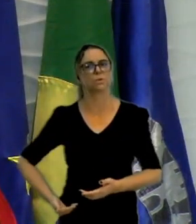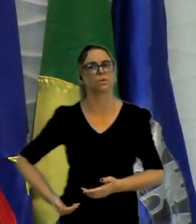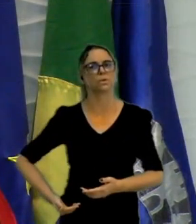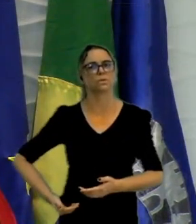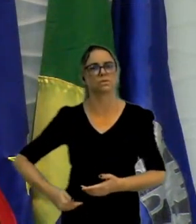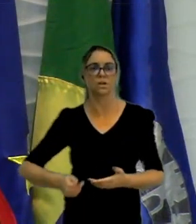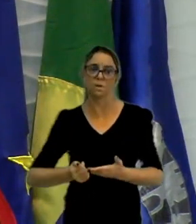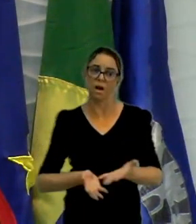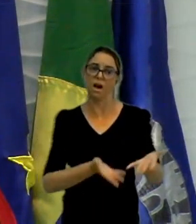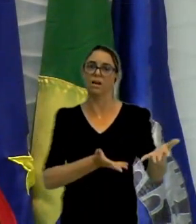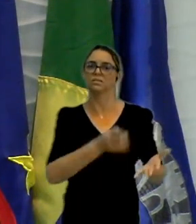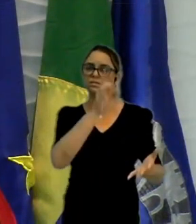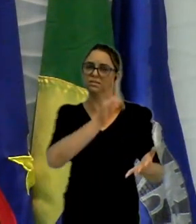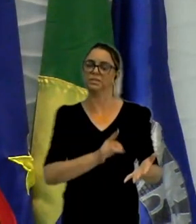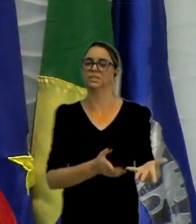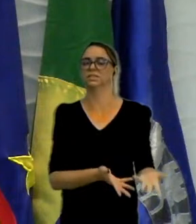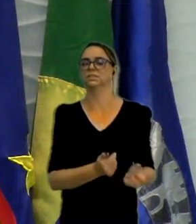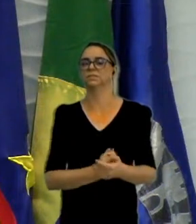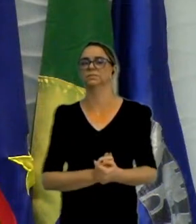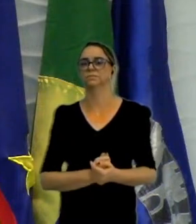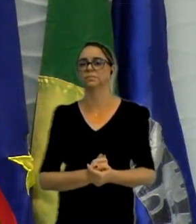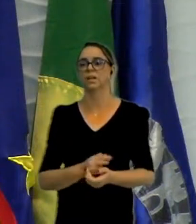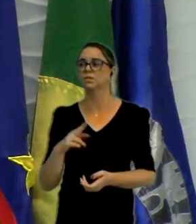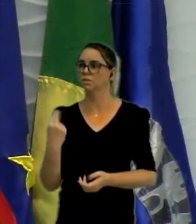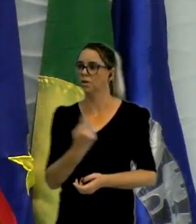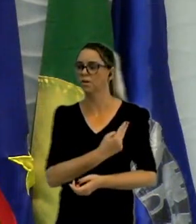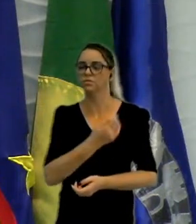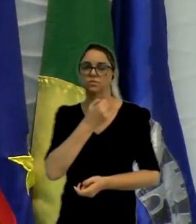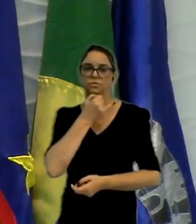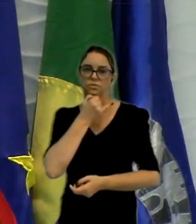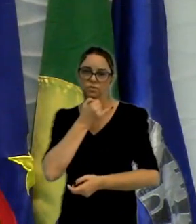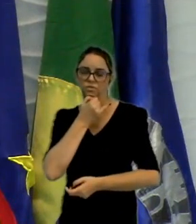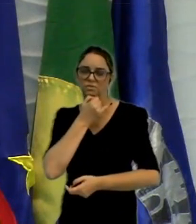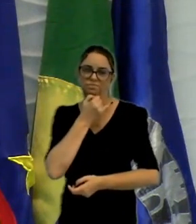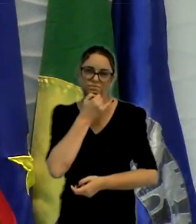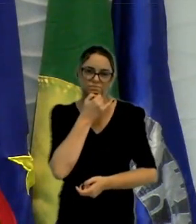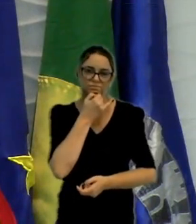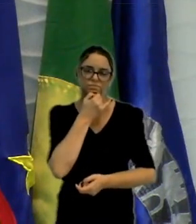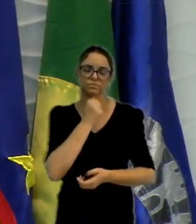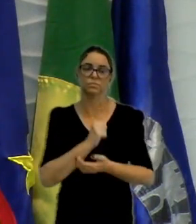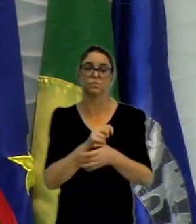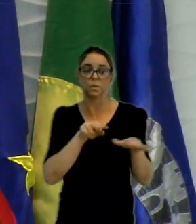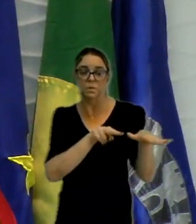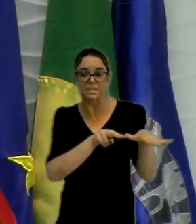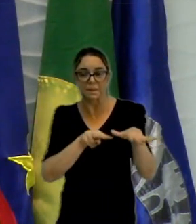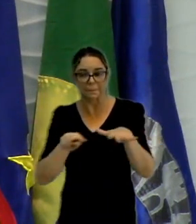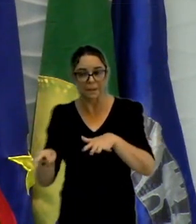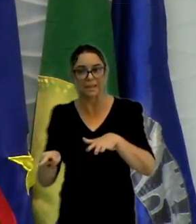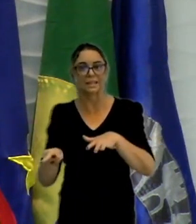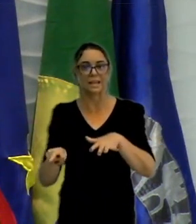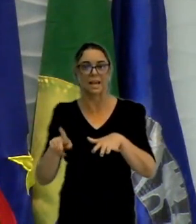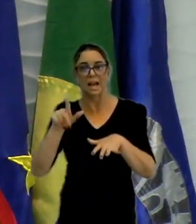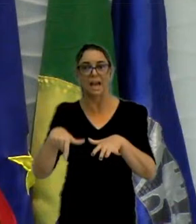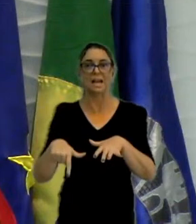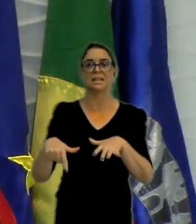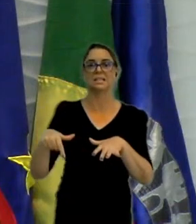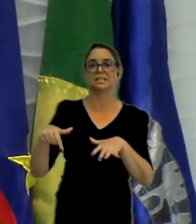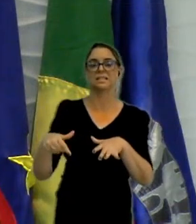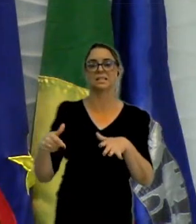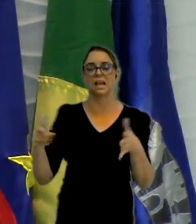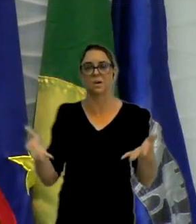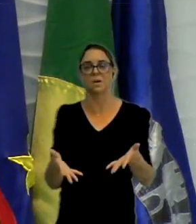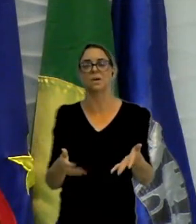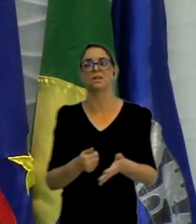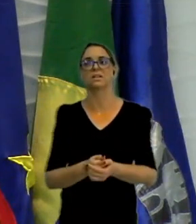causa. Então isso muito nos tristece. Uma semana como essa, como já coloquei aqui outros